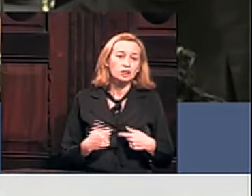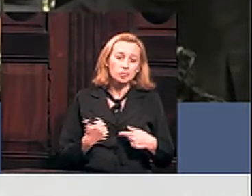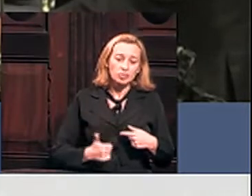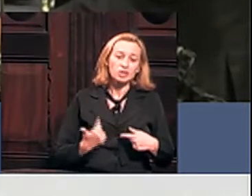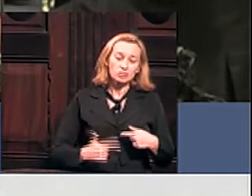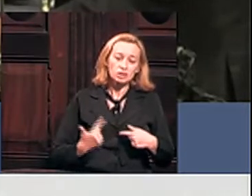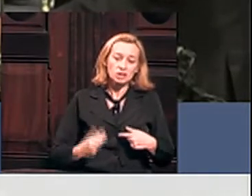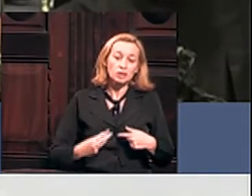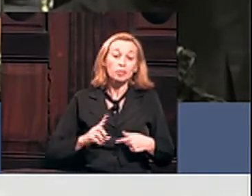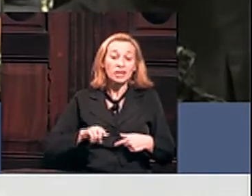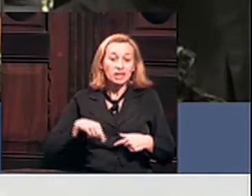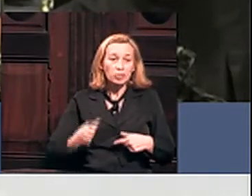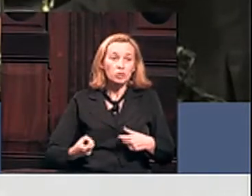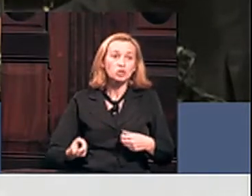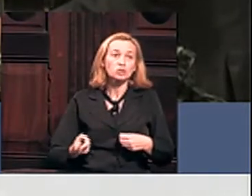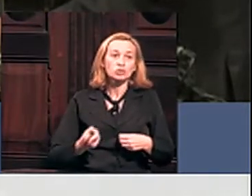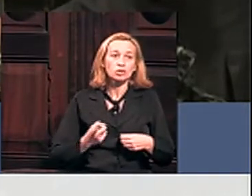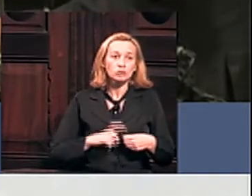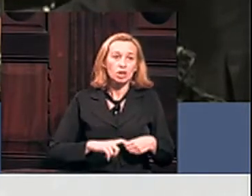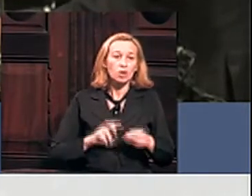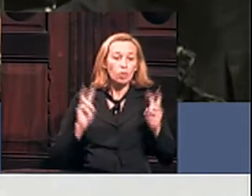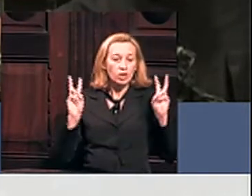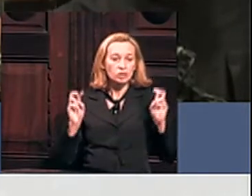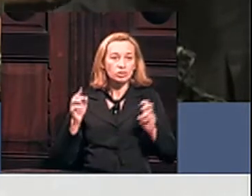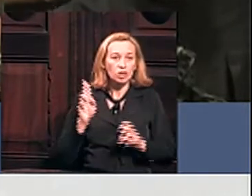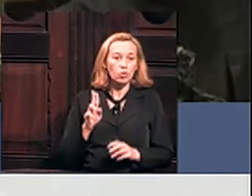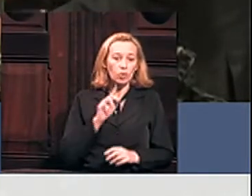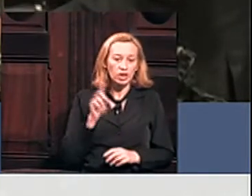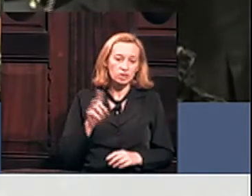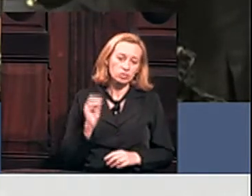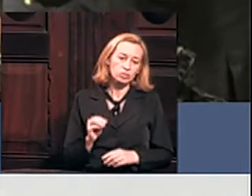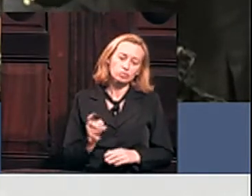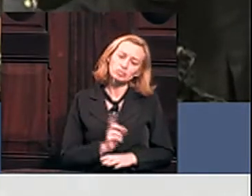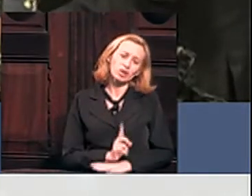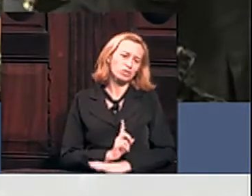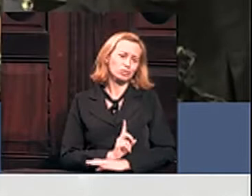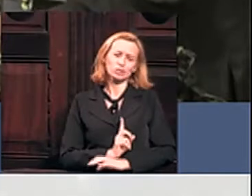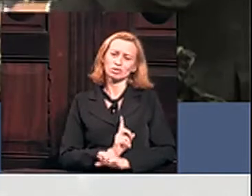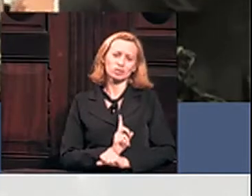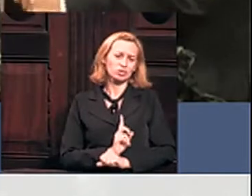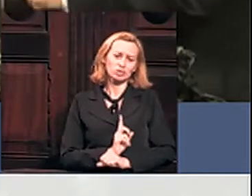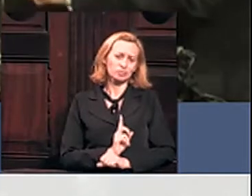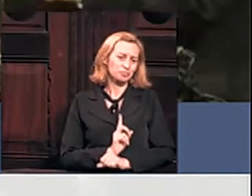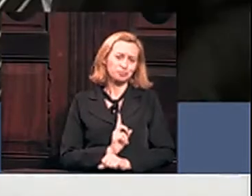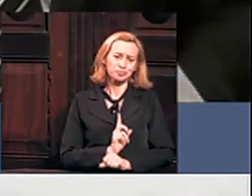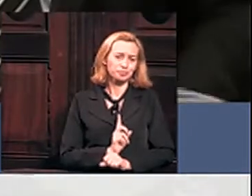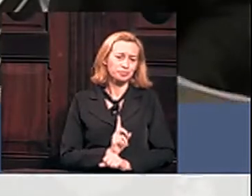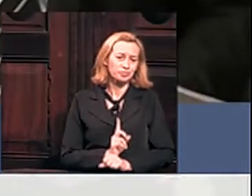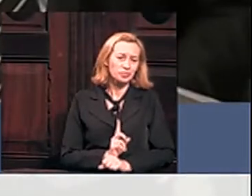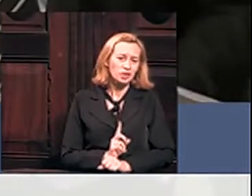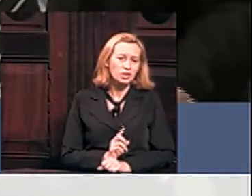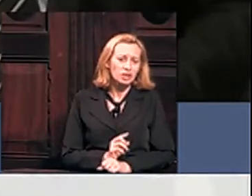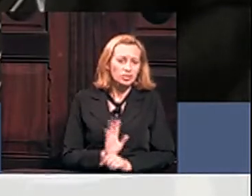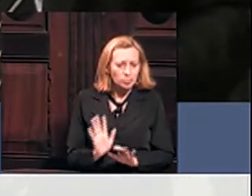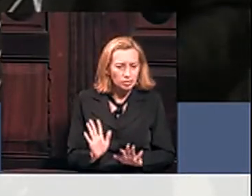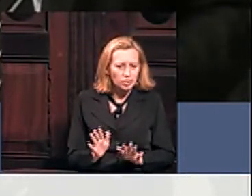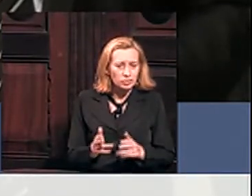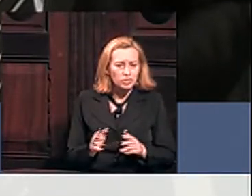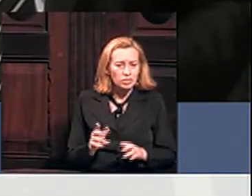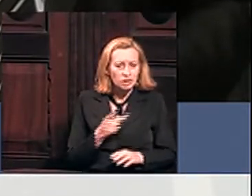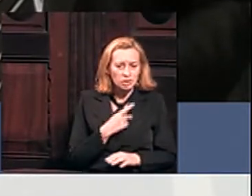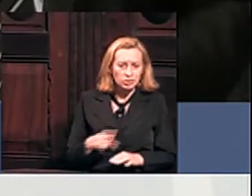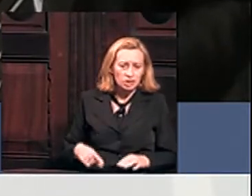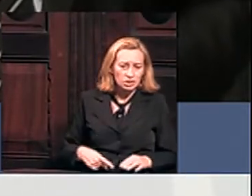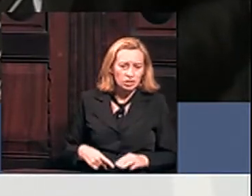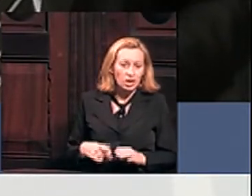em 3 minutos. Deputado presidente. Vai atrasar mais, não, deputado. Não, não, deputado presidente. Com a palavra, deputado Conte, me tem cor. Deputado presidente, na